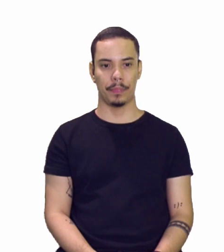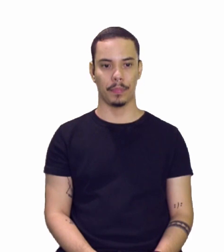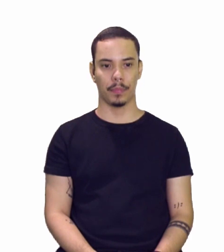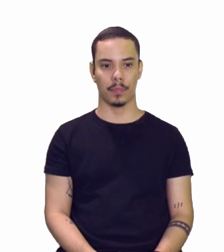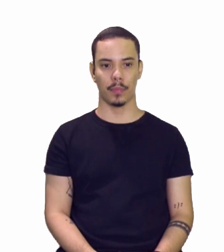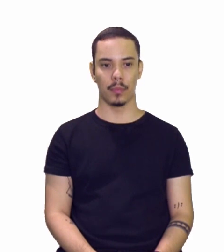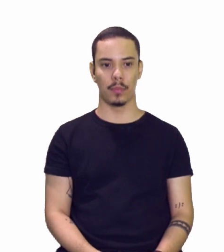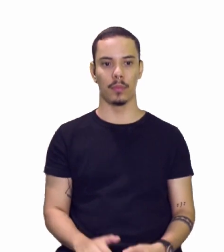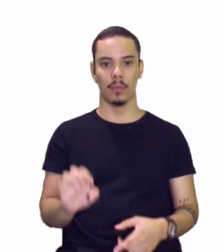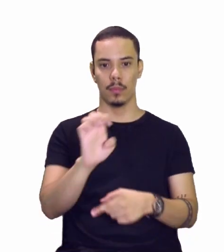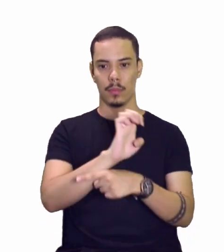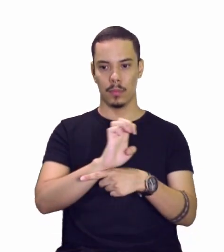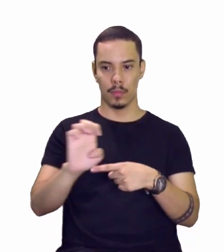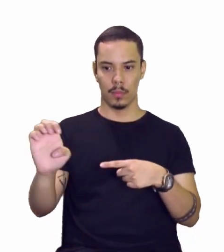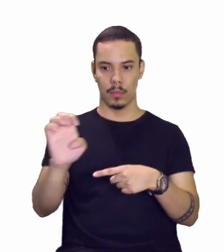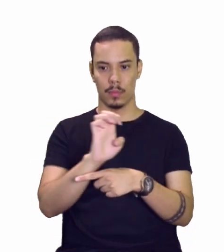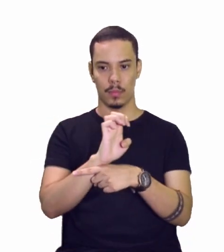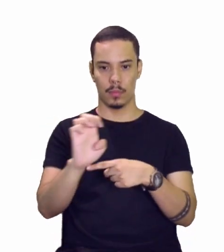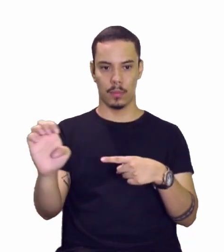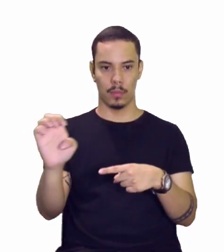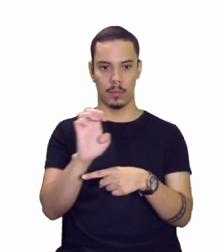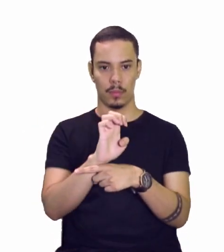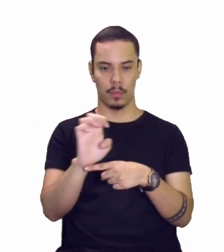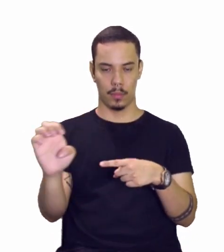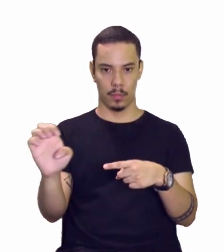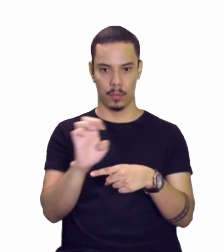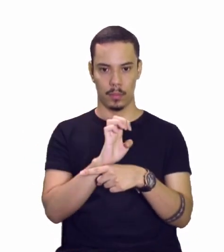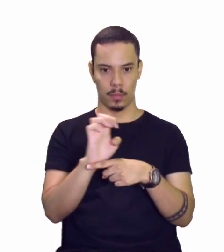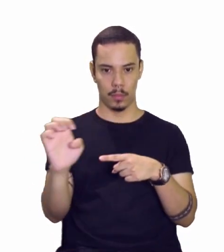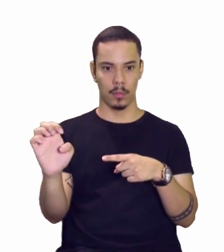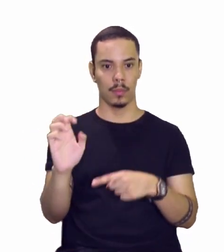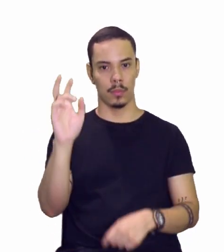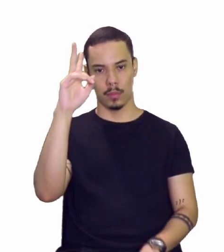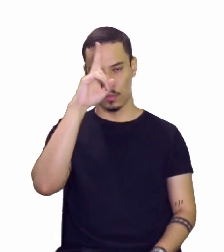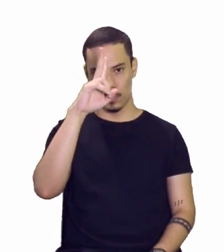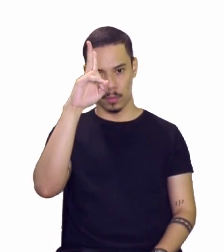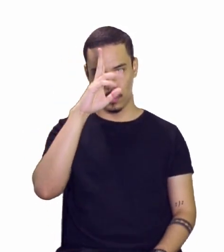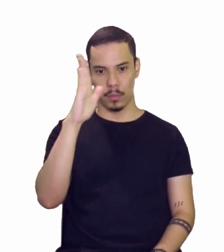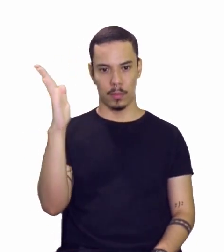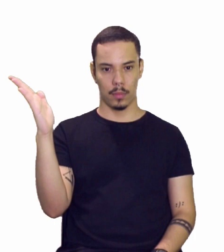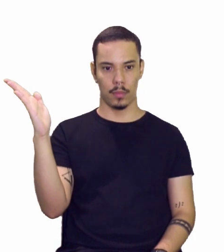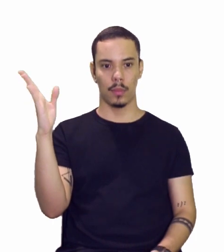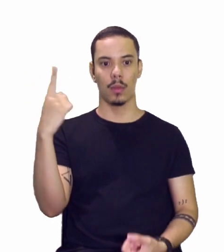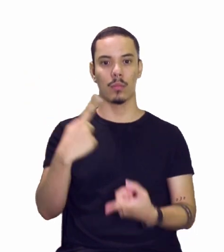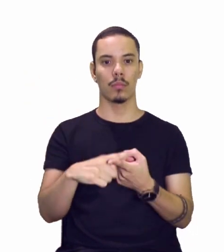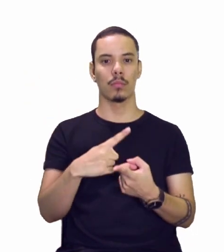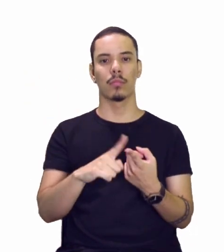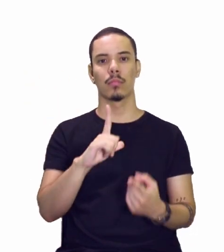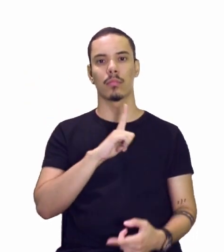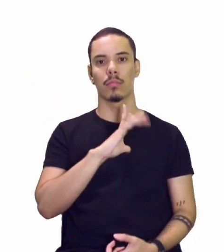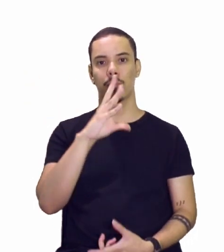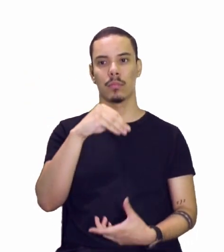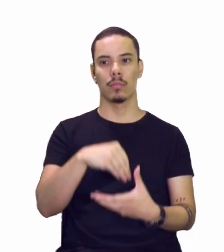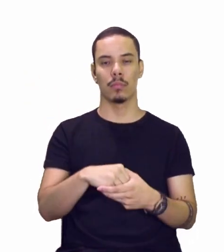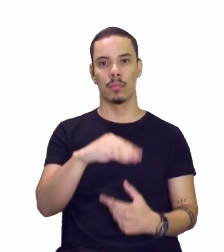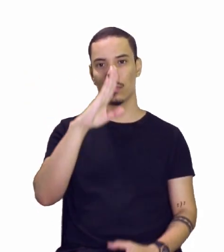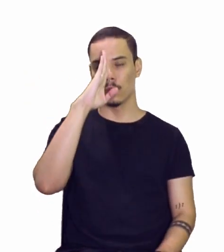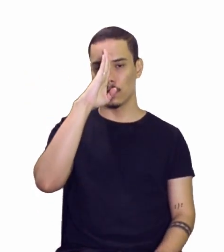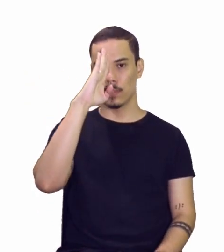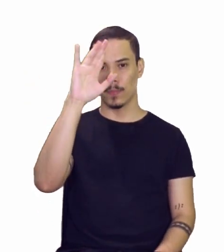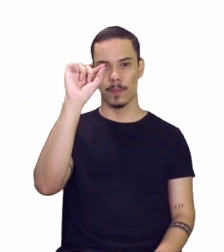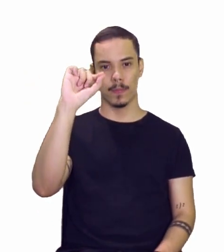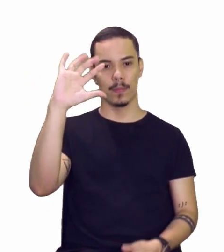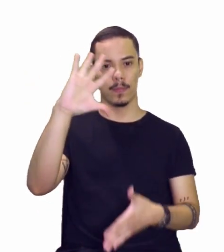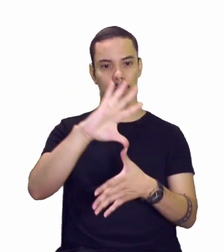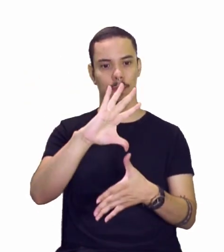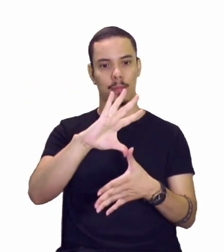do Equador. Puxa, professor, está faltando uma grande parte aqui. Sim, porque foi dado preferência ao